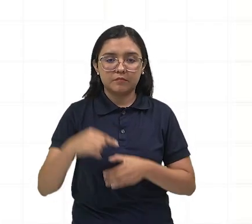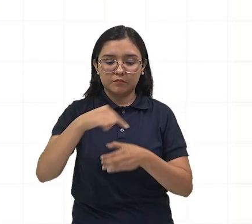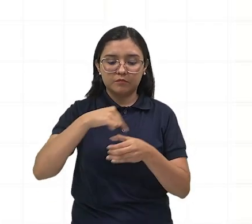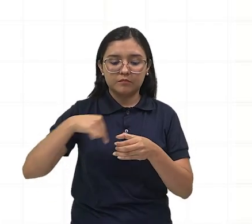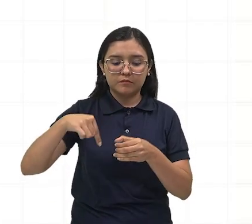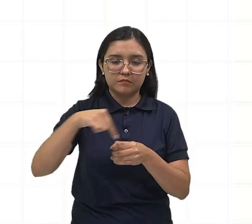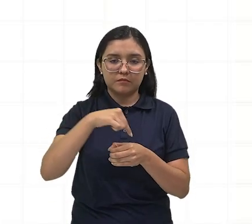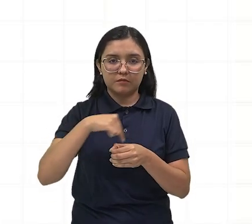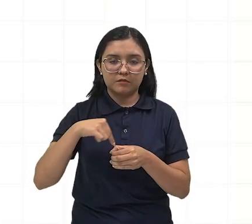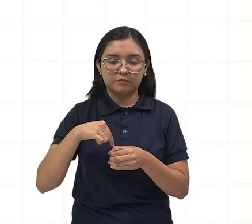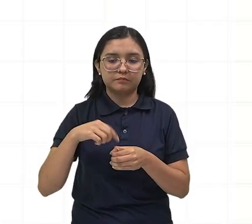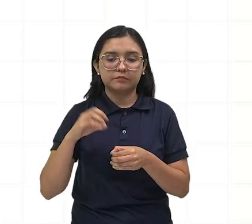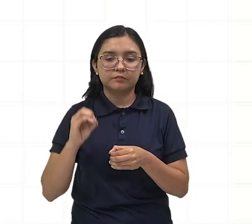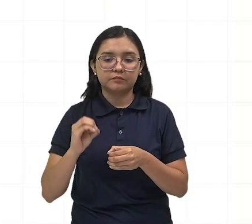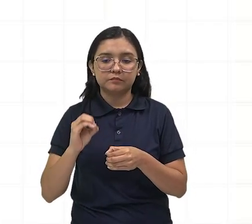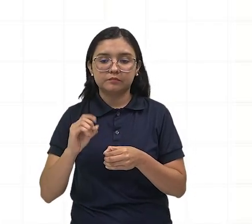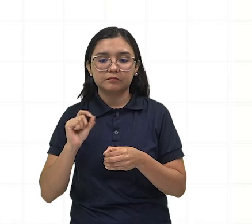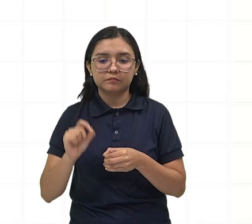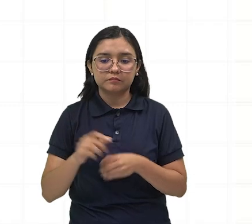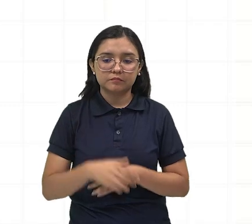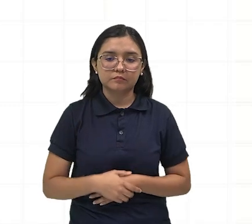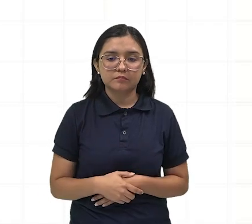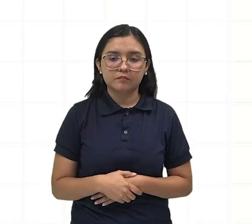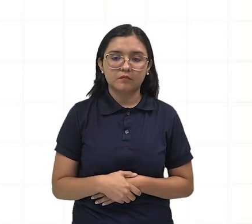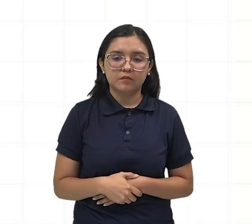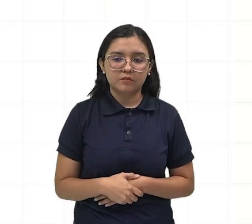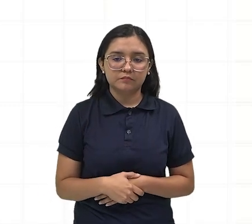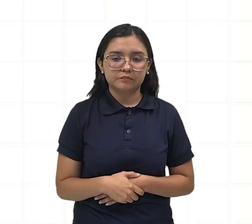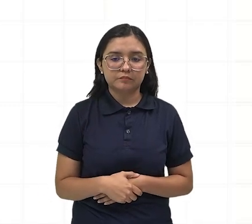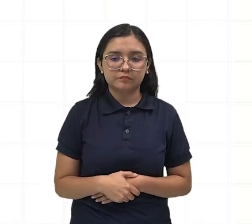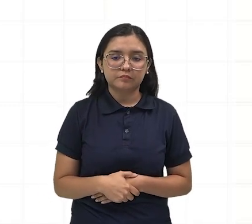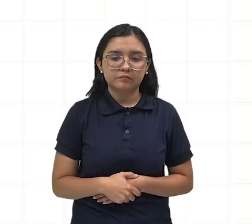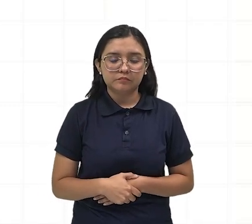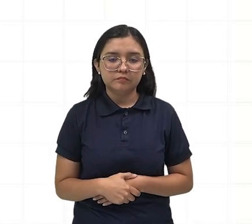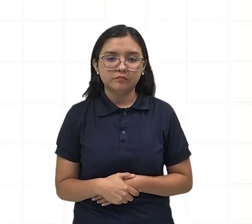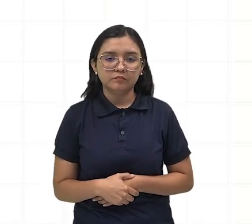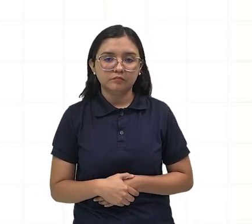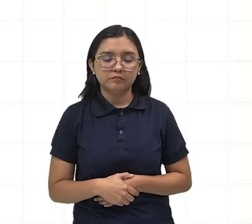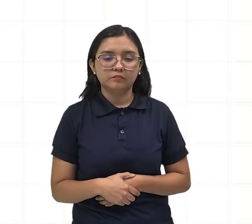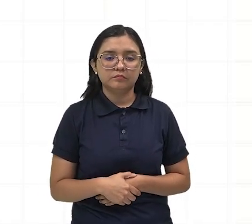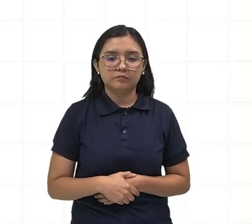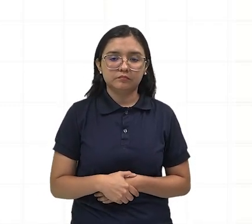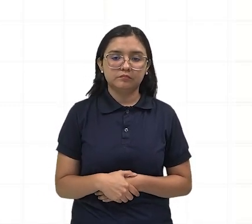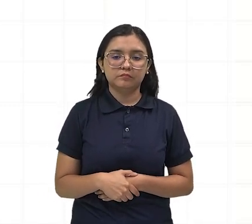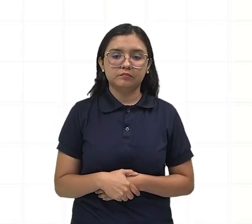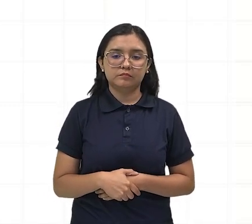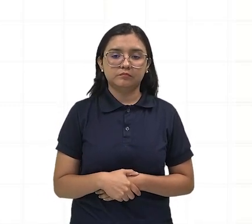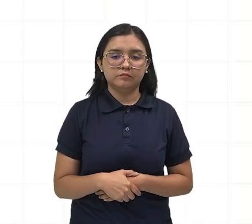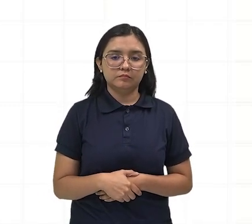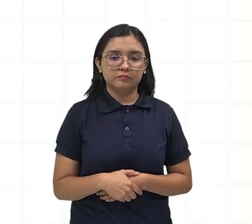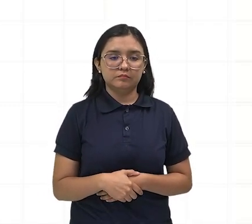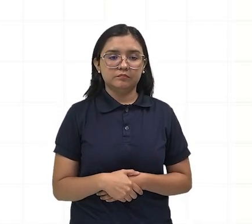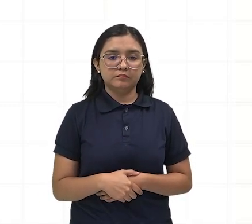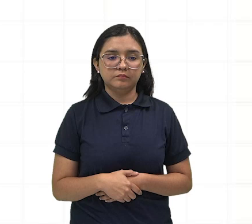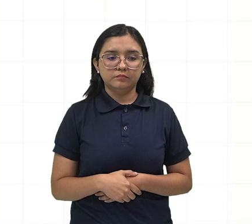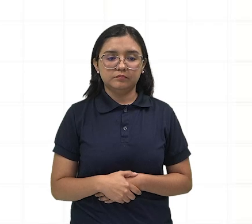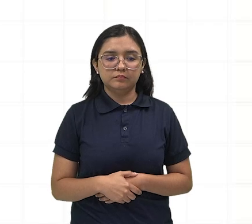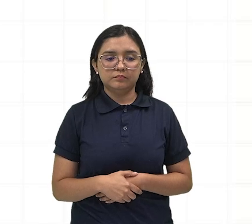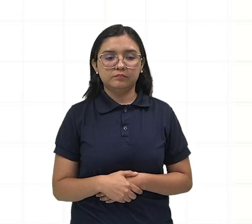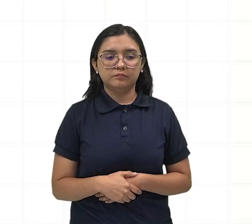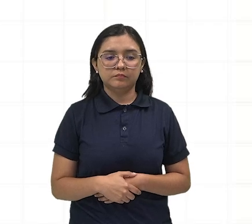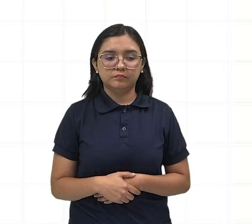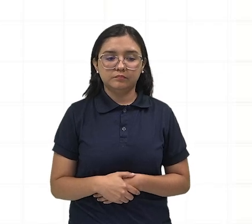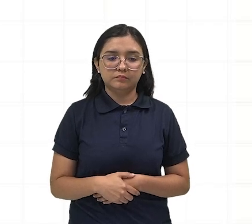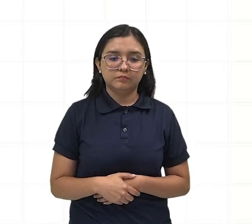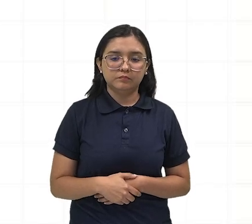nós estamos nos referindo a como se fosse uma origem, né? Ó, centro aqui, ó. Botamos o O. Vou até colocar